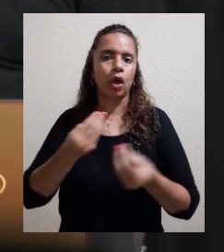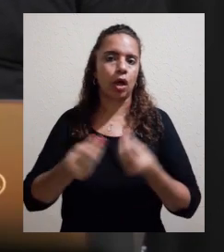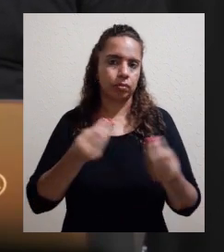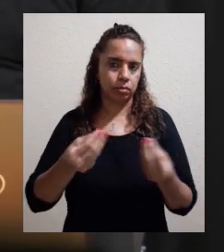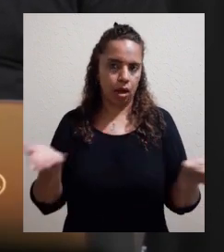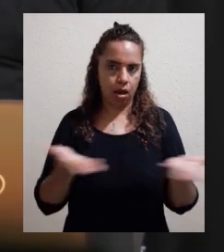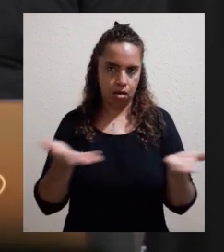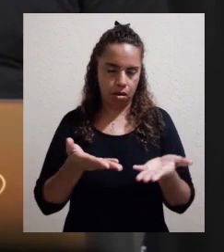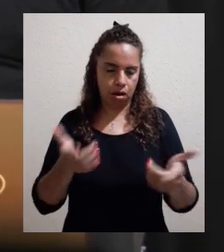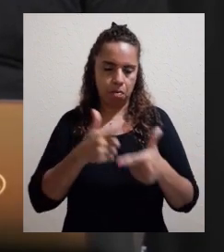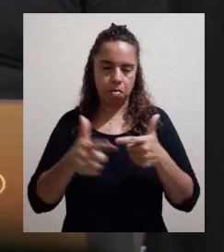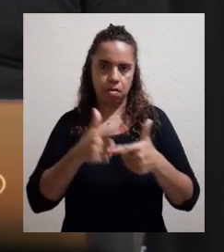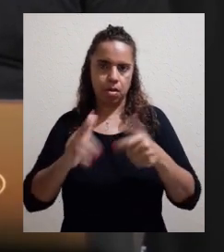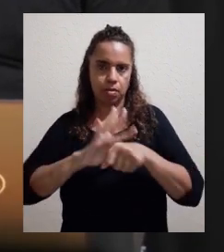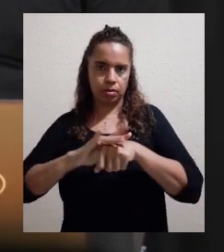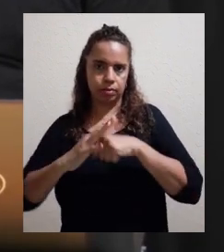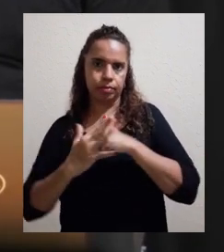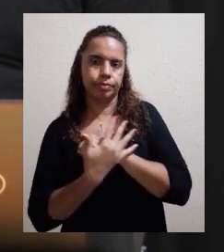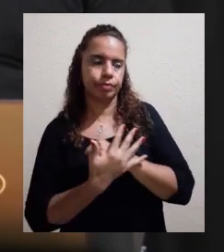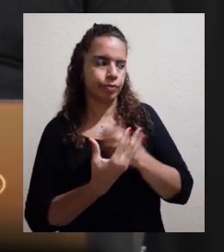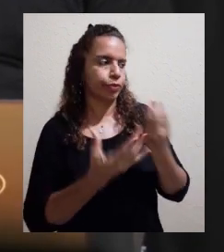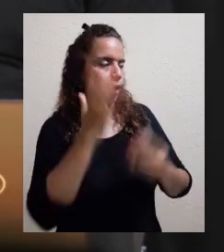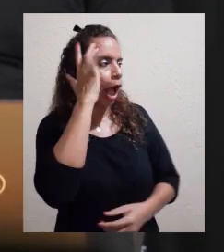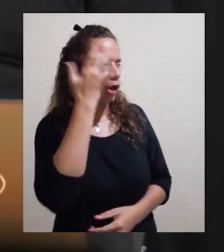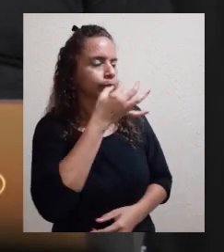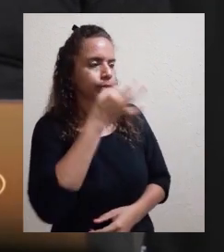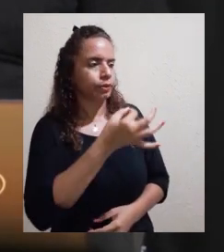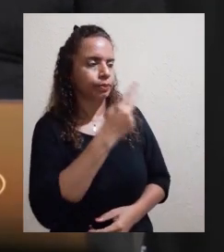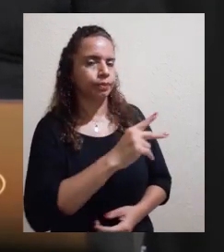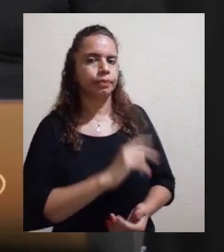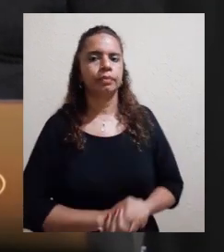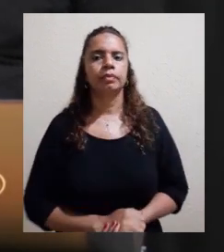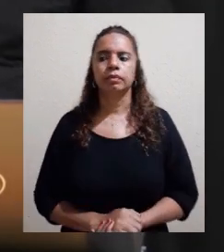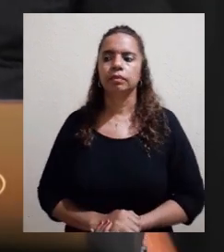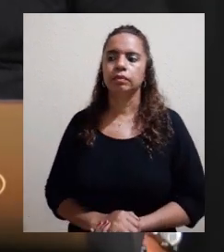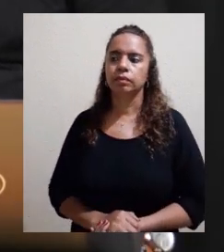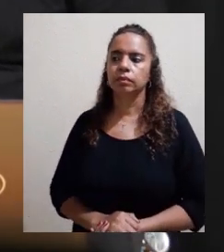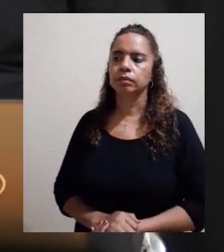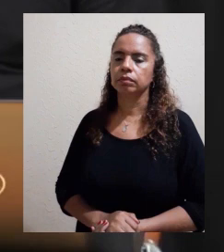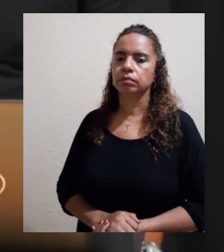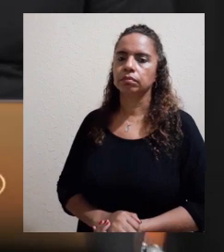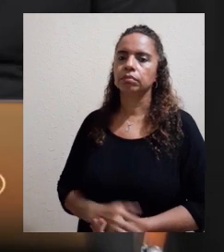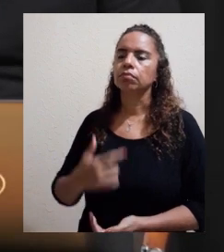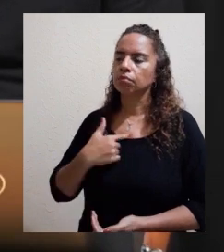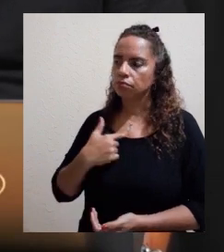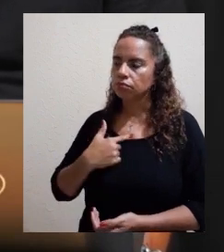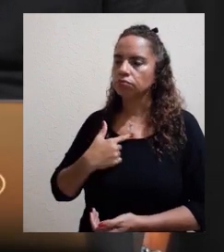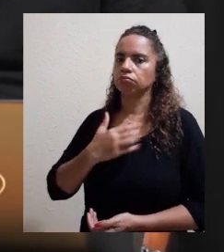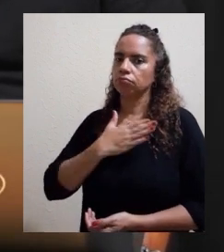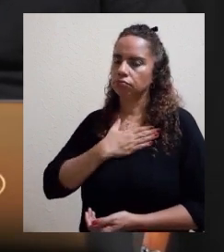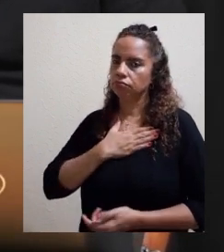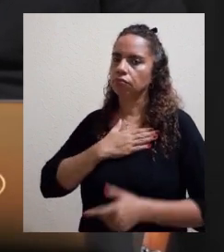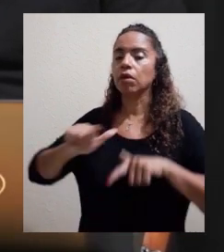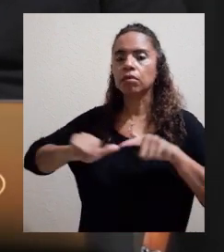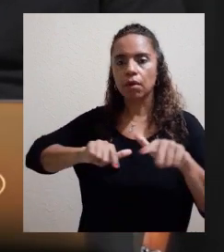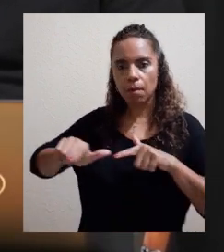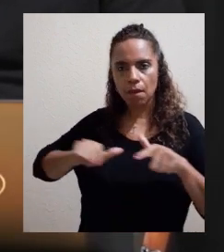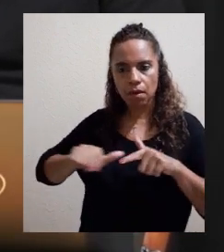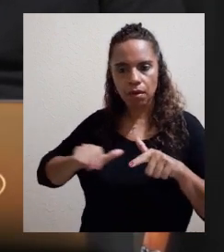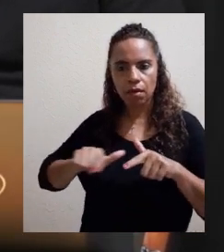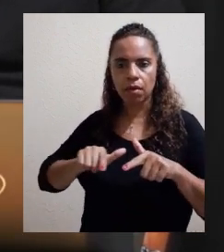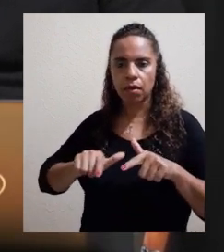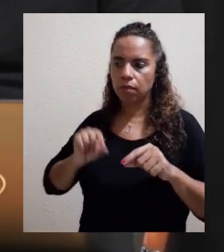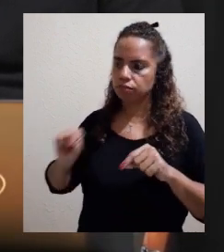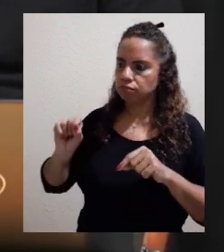momento dessa calamidade, dessa pandemia. Eu pessoalmente, eu faço questão de